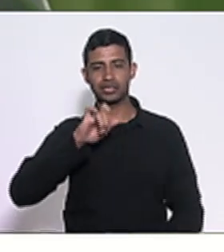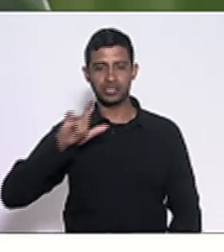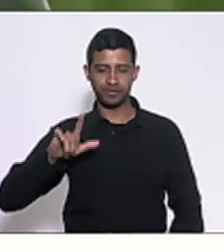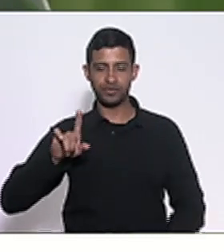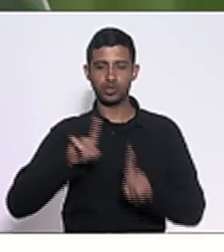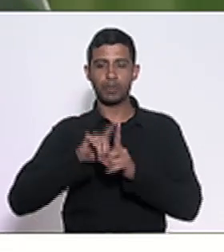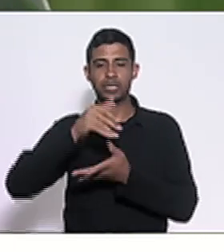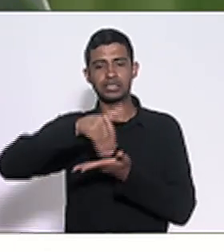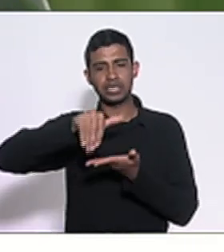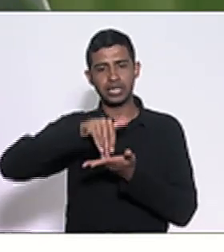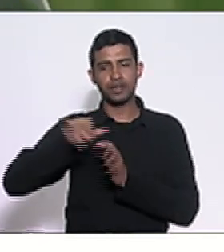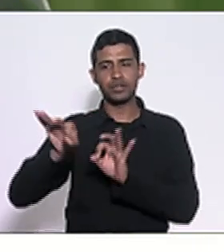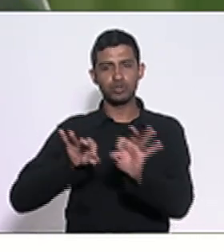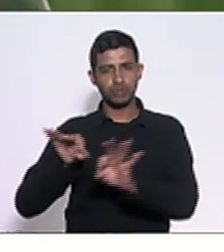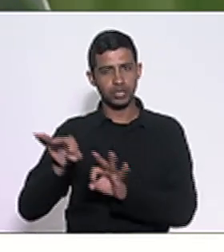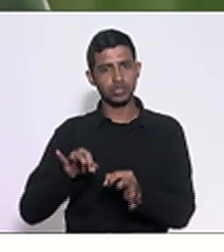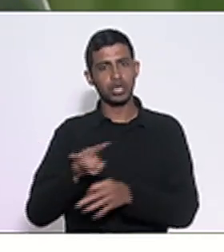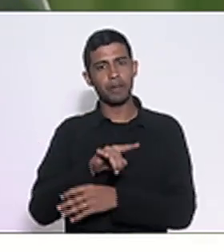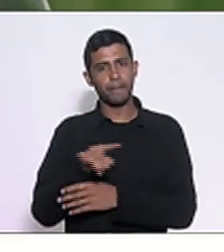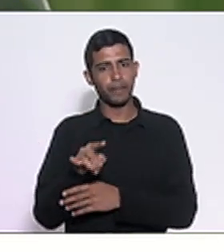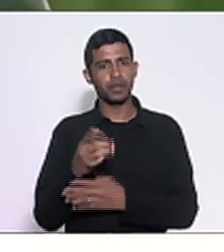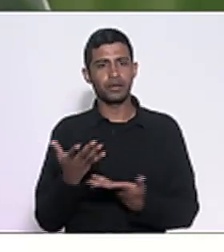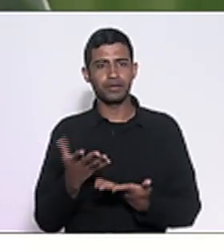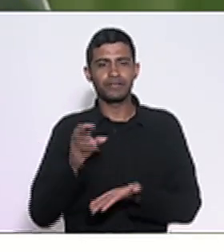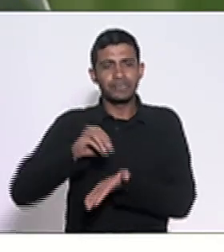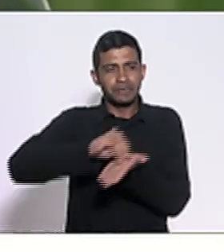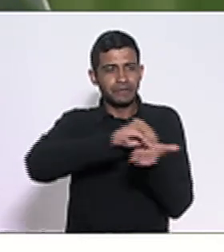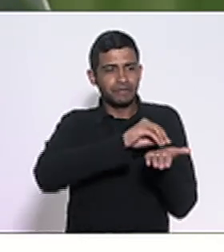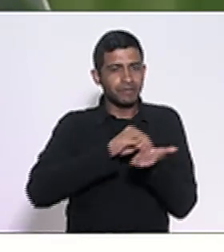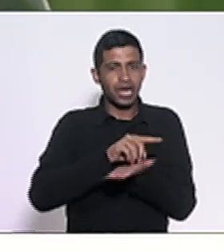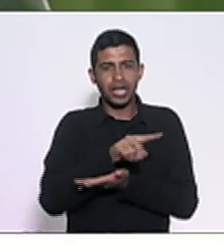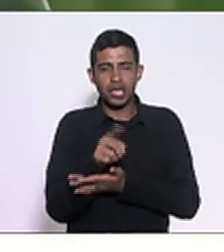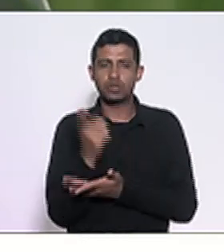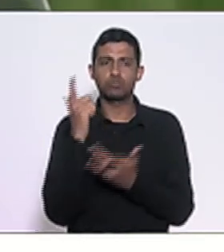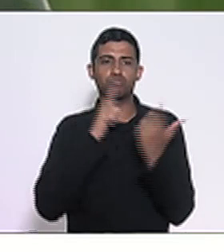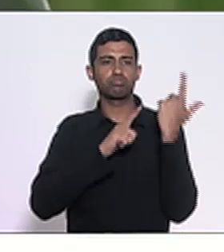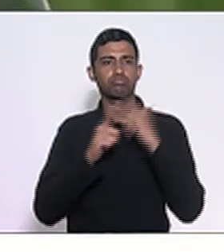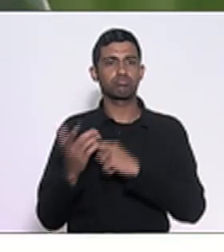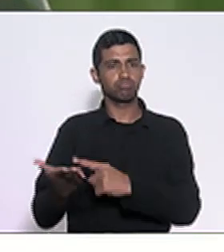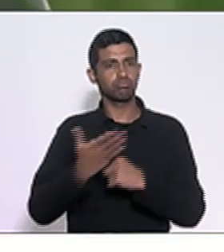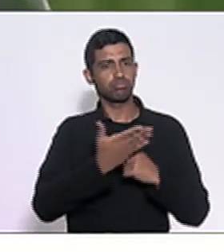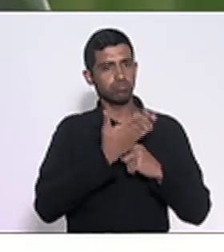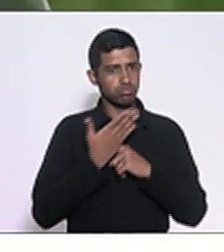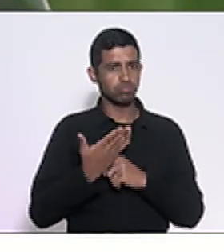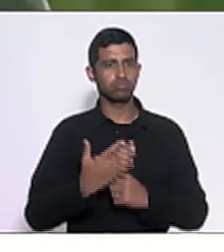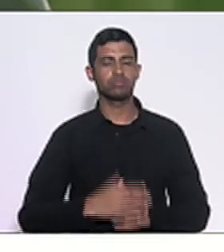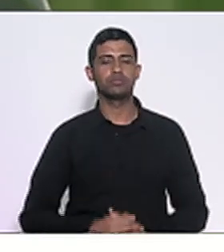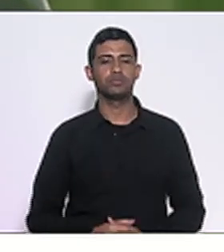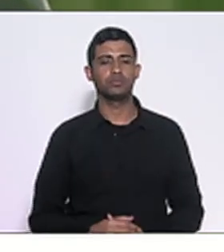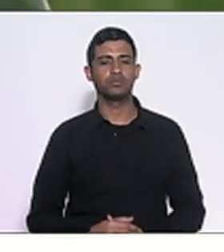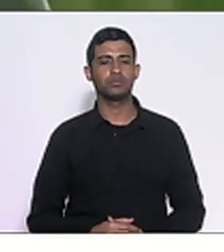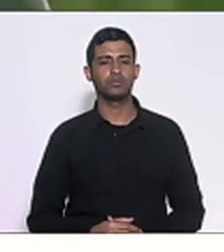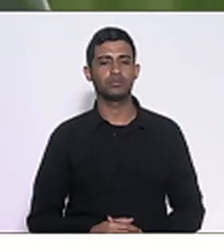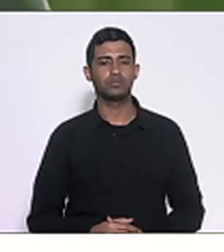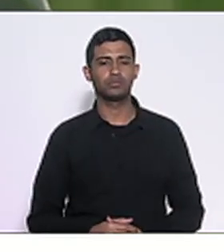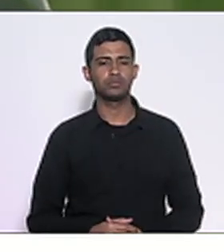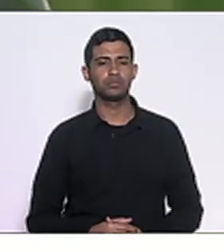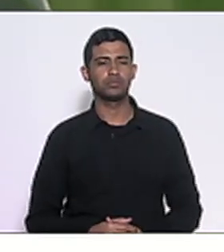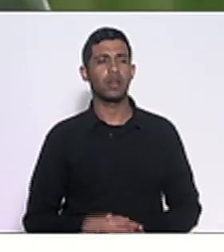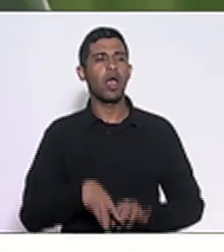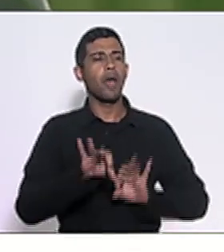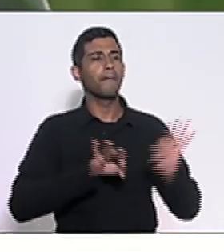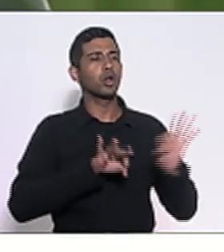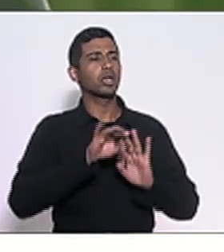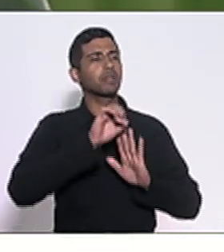Planejamento, para que essas demandas estruturantes elas sejam atendidas com suplementações orçamentárias. A programação orçamentária